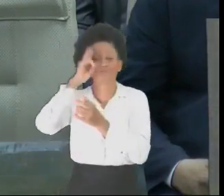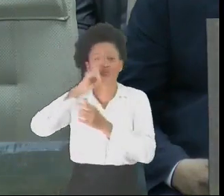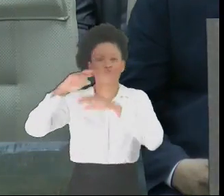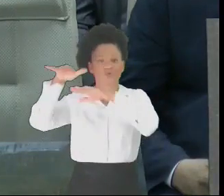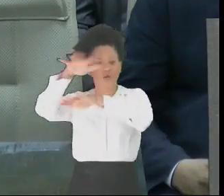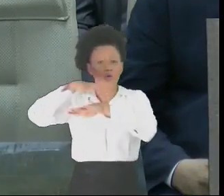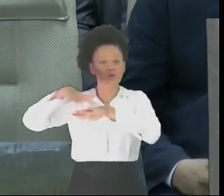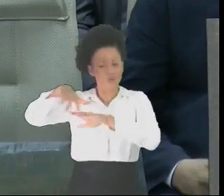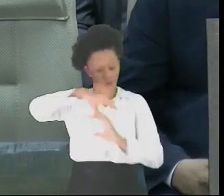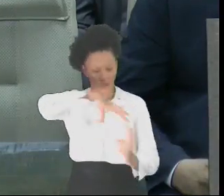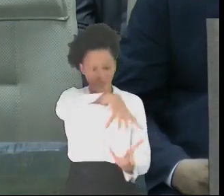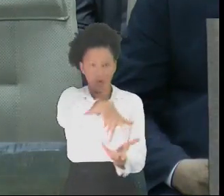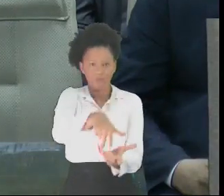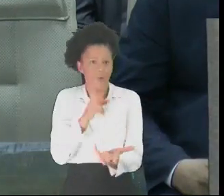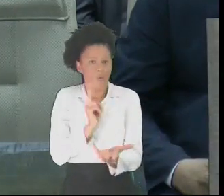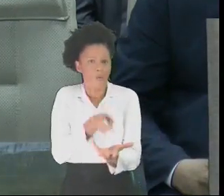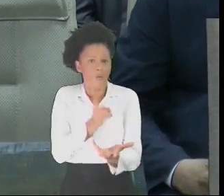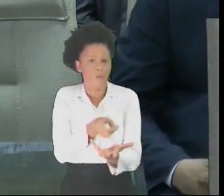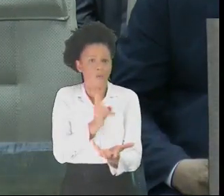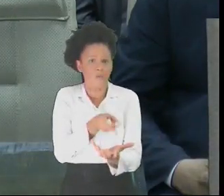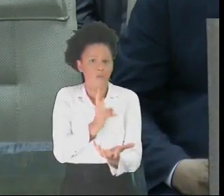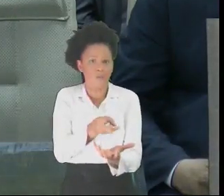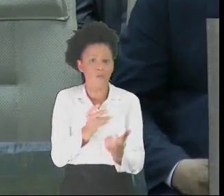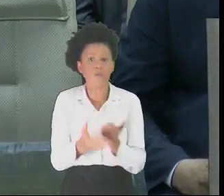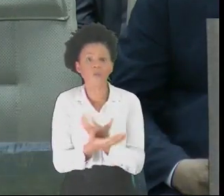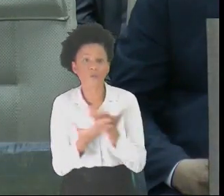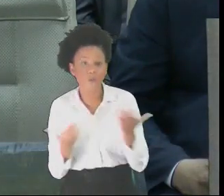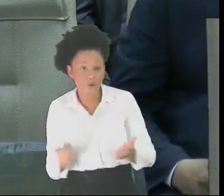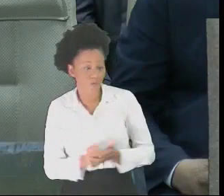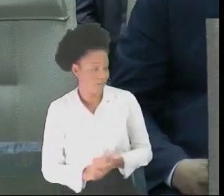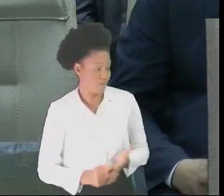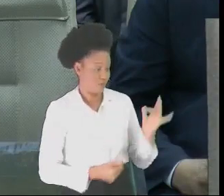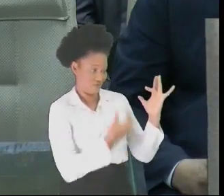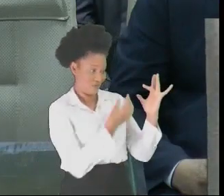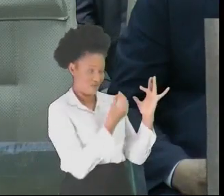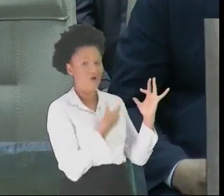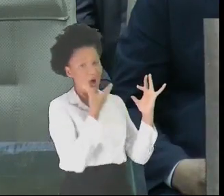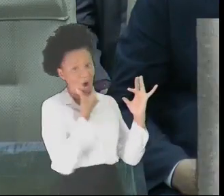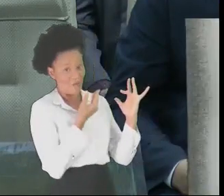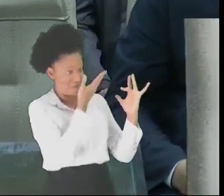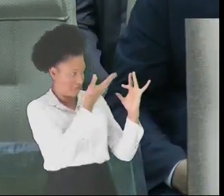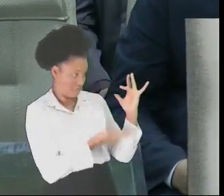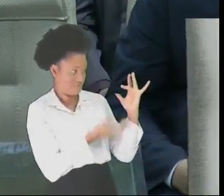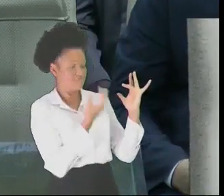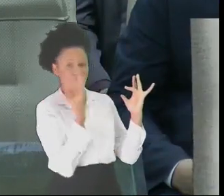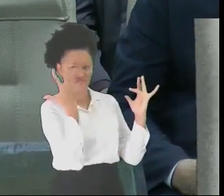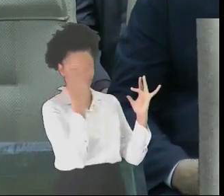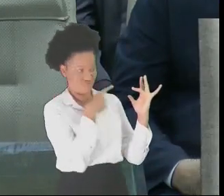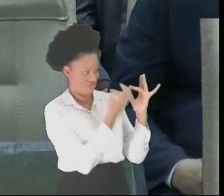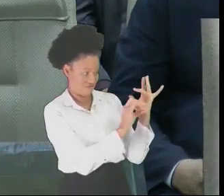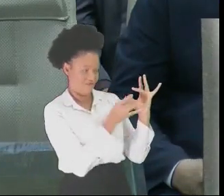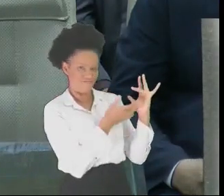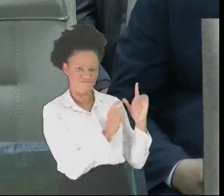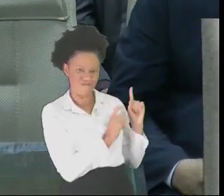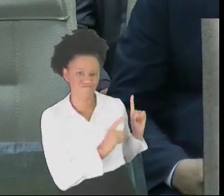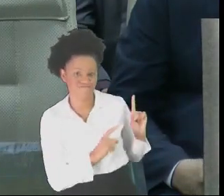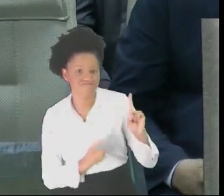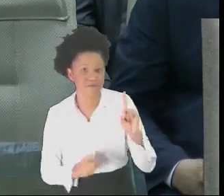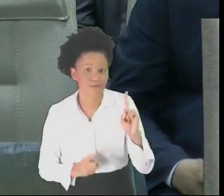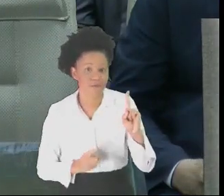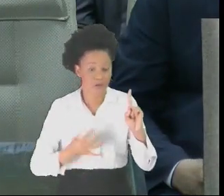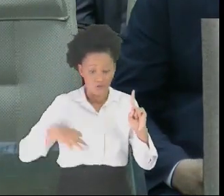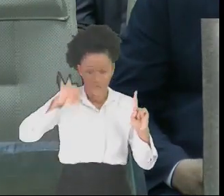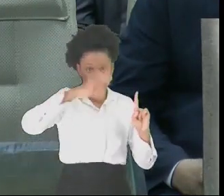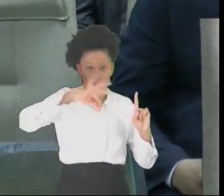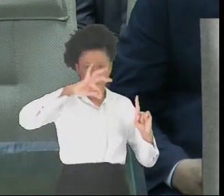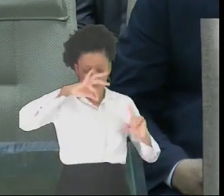mundo continua. Aí é quando esse rapaz bonito que eu falei aqui, ele vai se manifestar. Quando o Espírito Santo sair